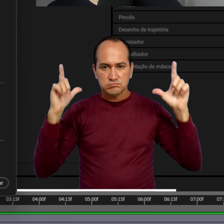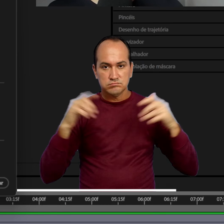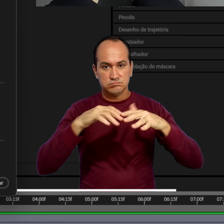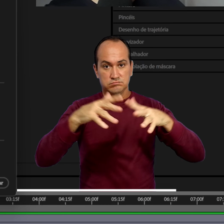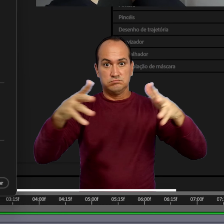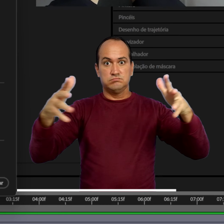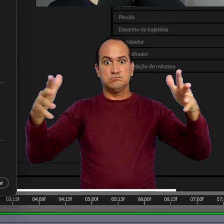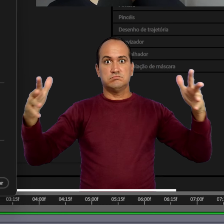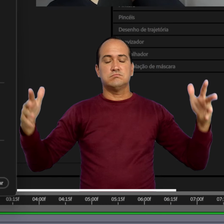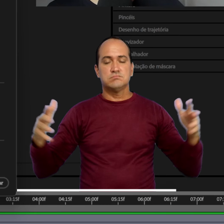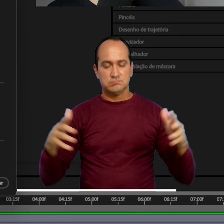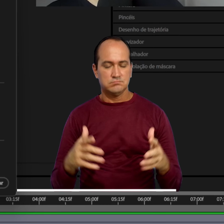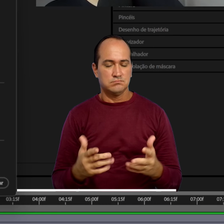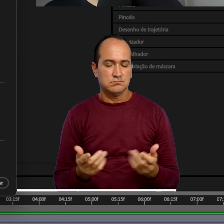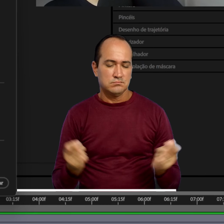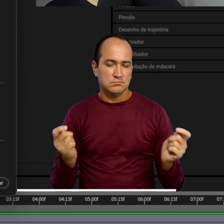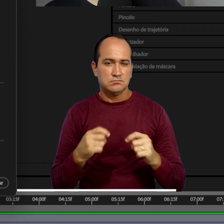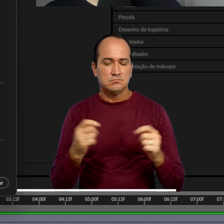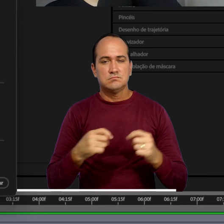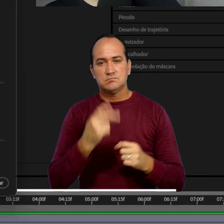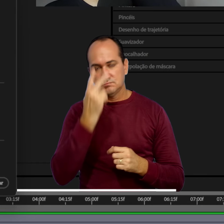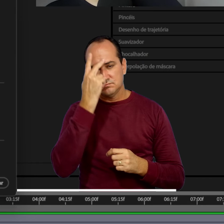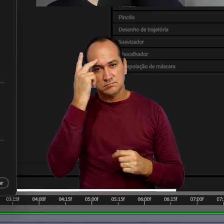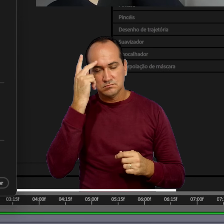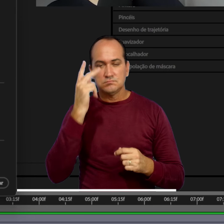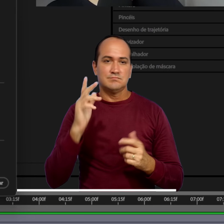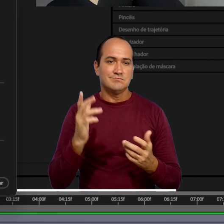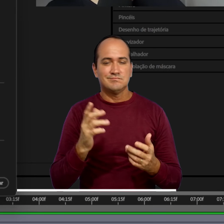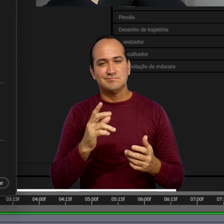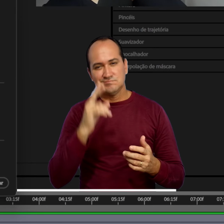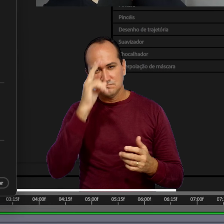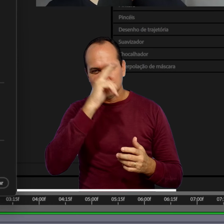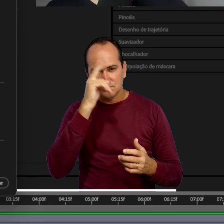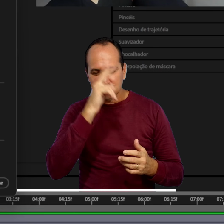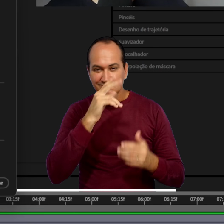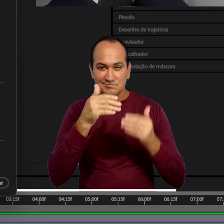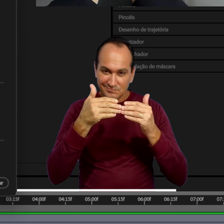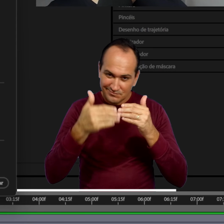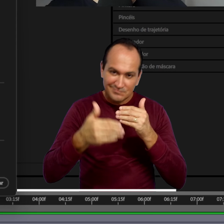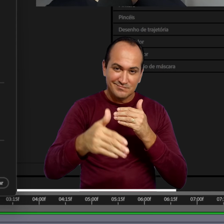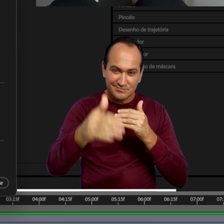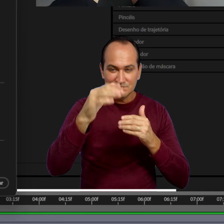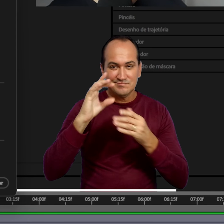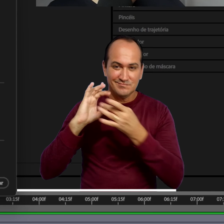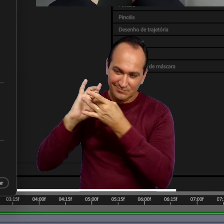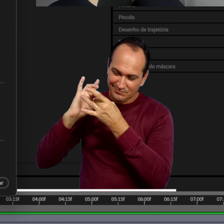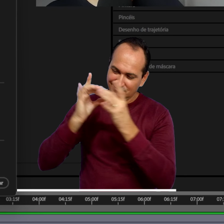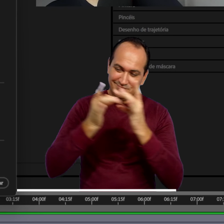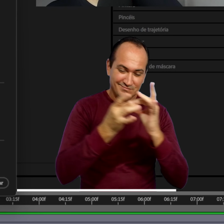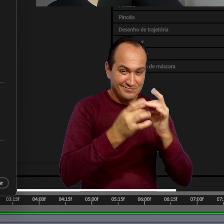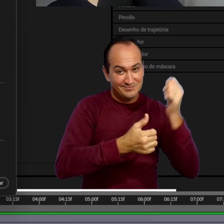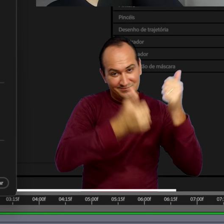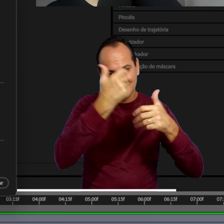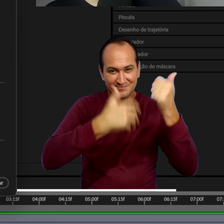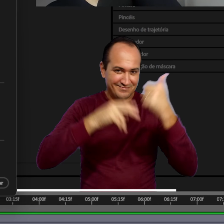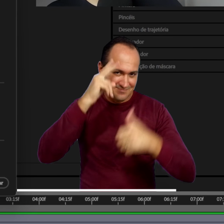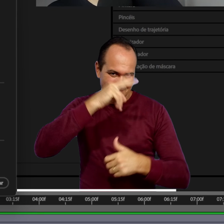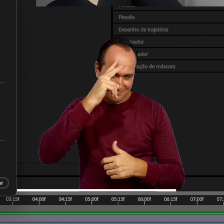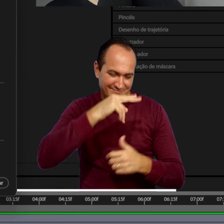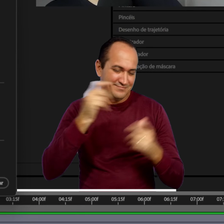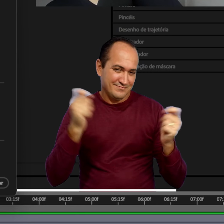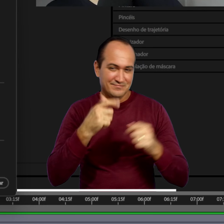essa cena aqui que mostra um plano mais aberto e vai mostrar para as pessoas onde é que ela estaria inserida. E a partir dali, né, dentro do contexto da narrativa que você